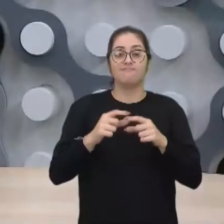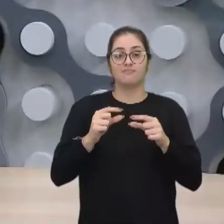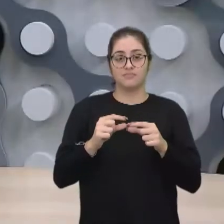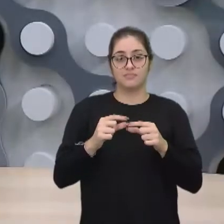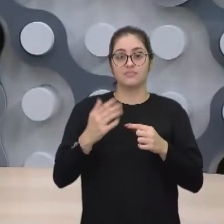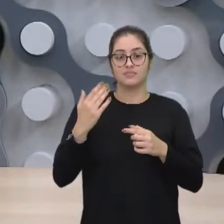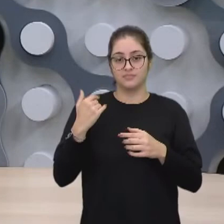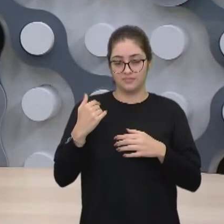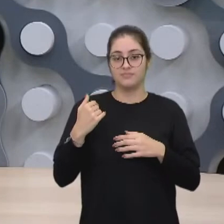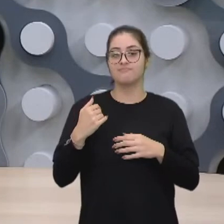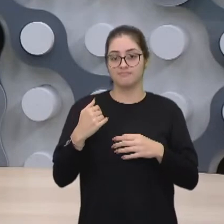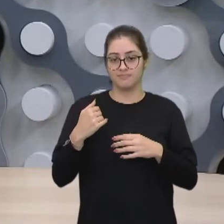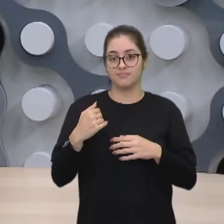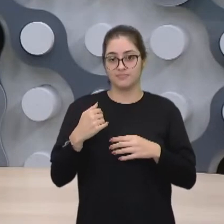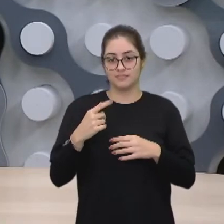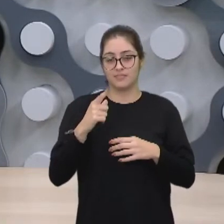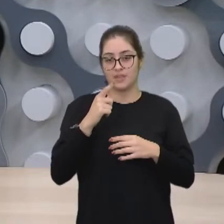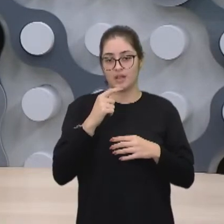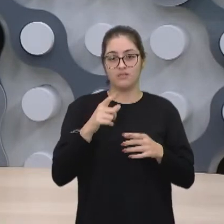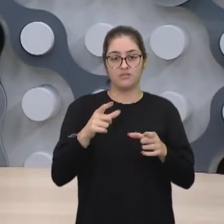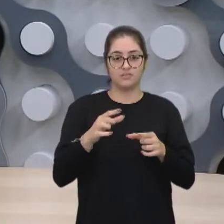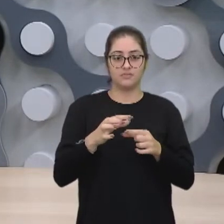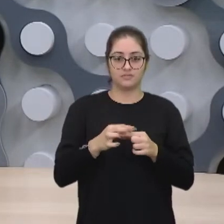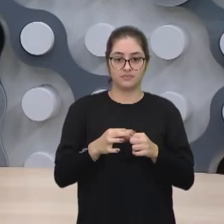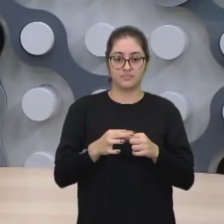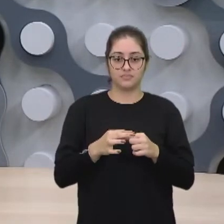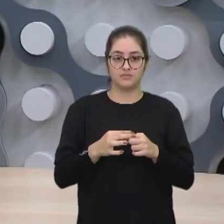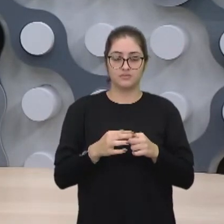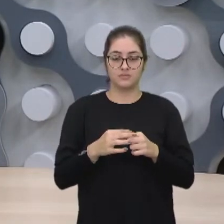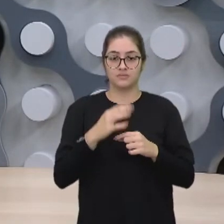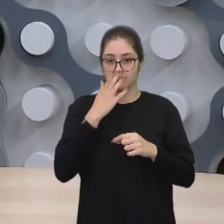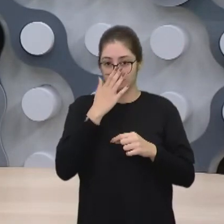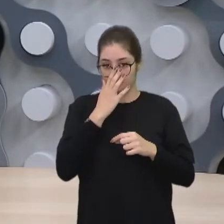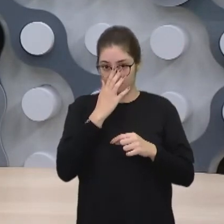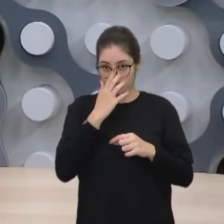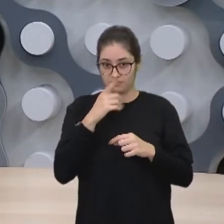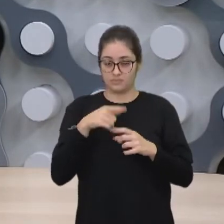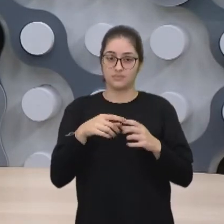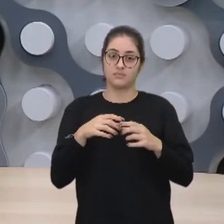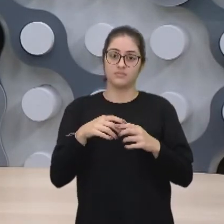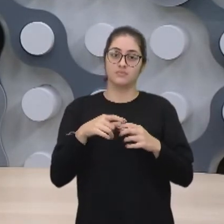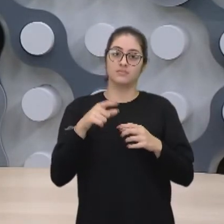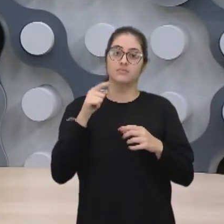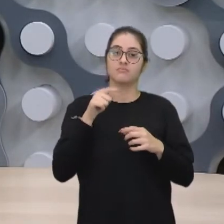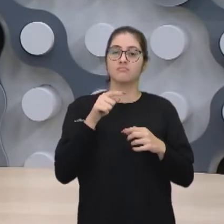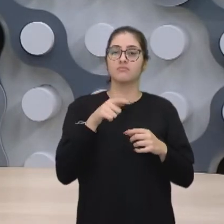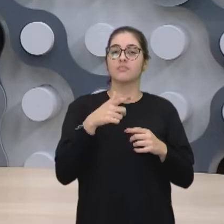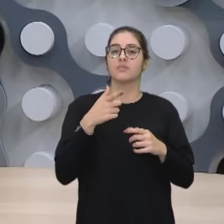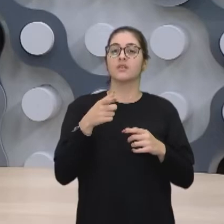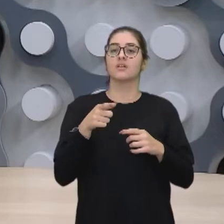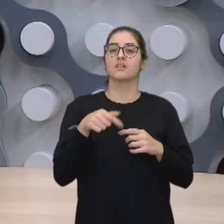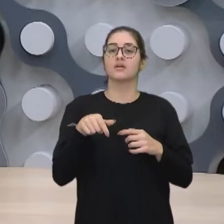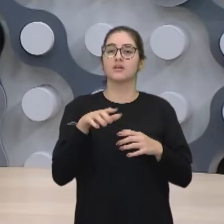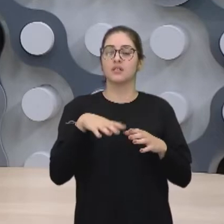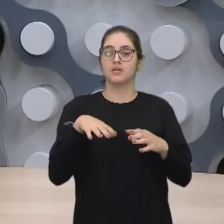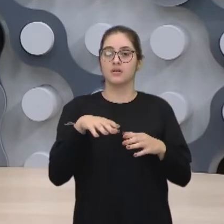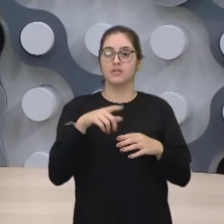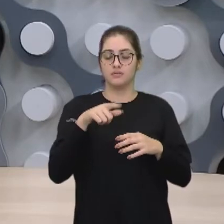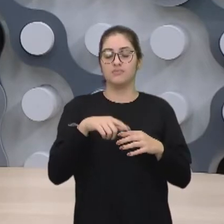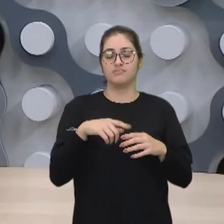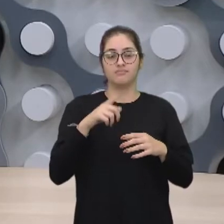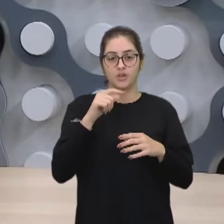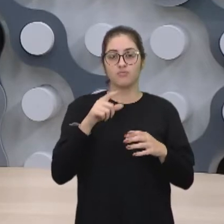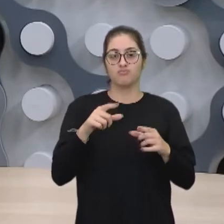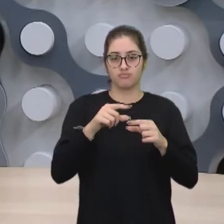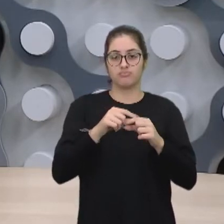desse desvio de quantidade de água aí do Rio Volga, que abastece aí, né, as águas aí do Mar de Aral. Então já é